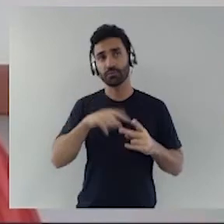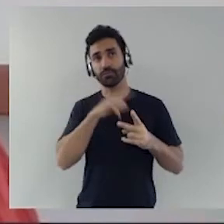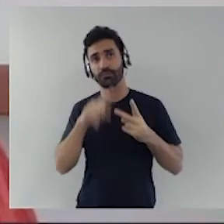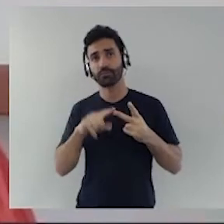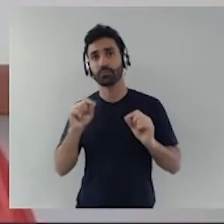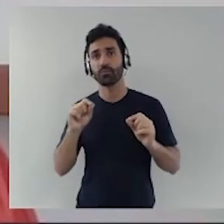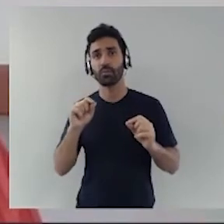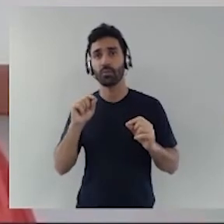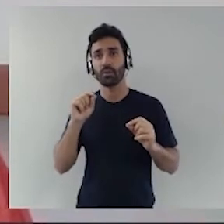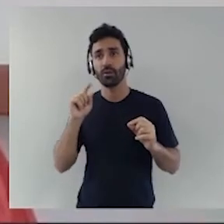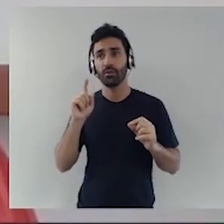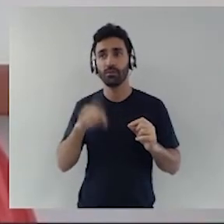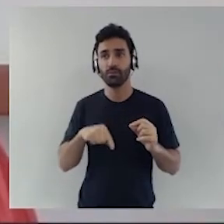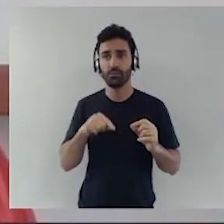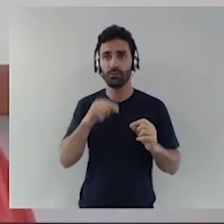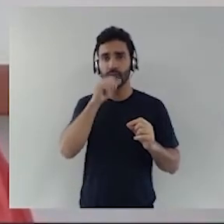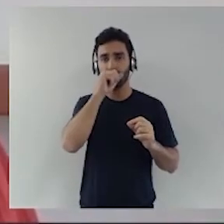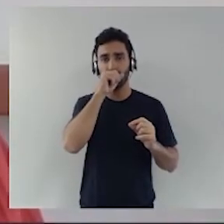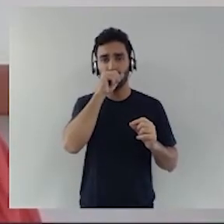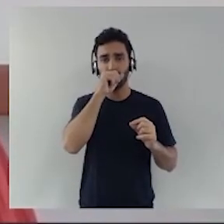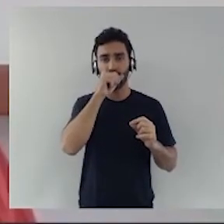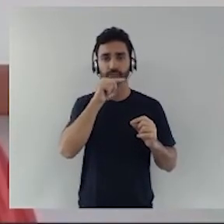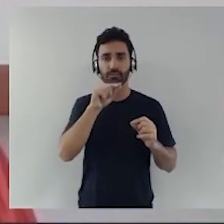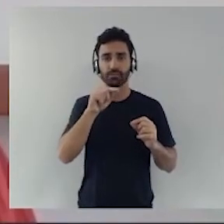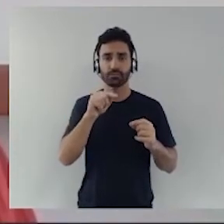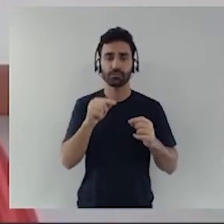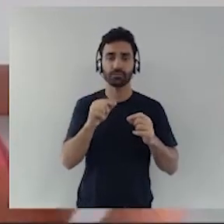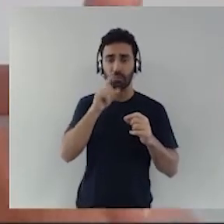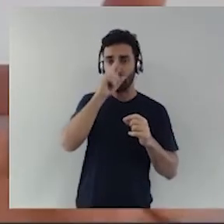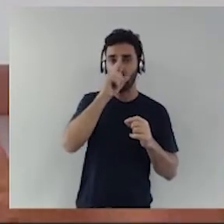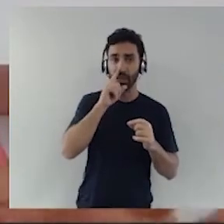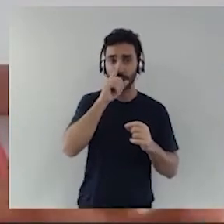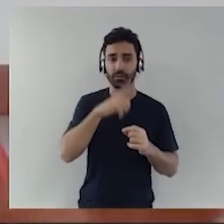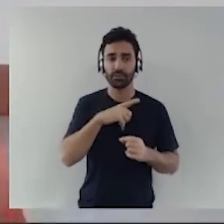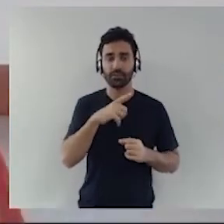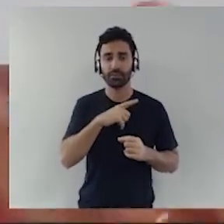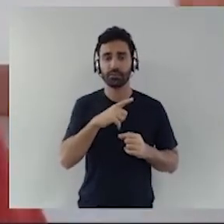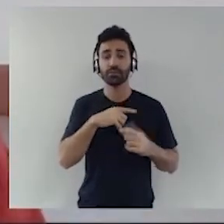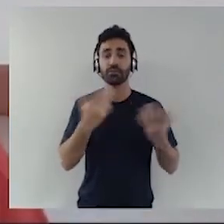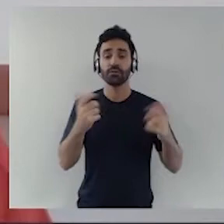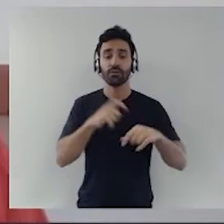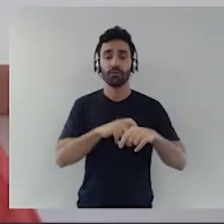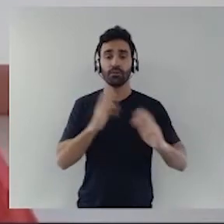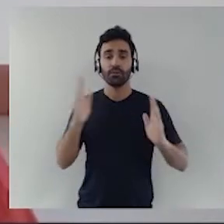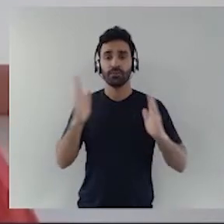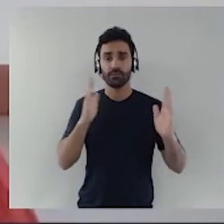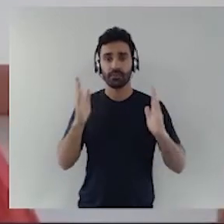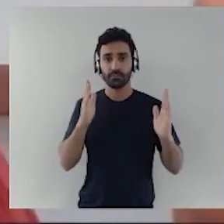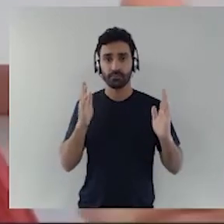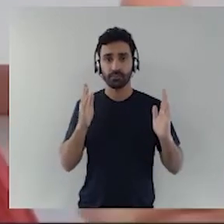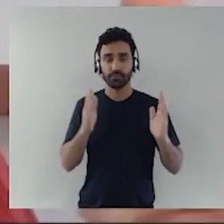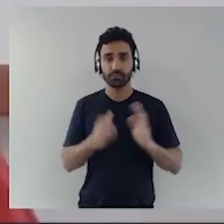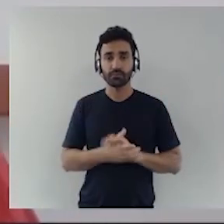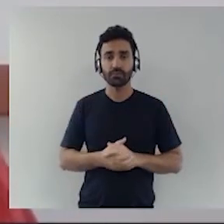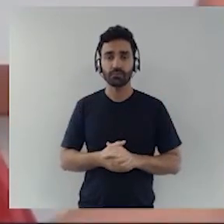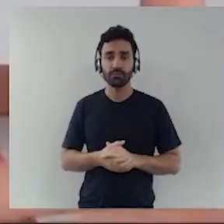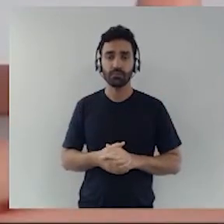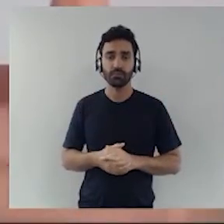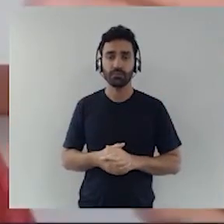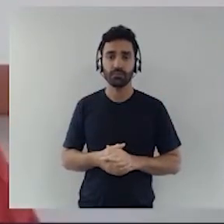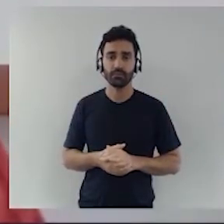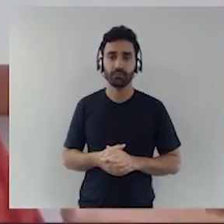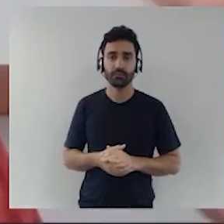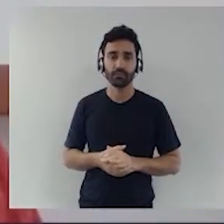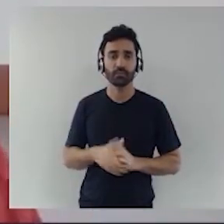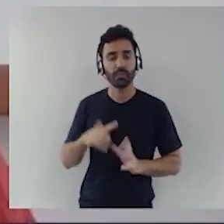de iminente perigo público quando o cabe a requisição neste período de eu